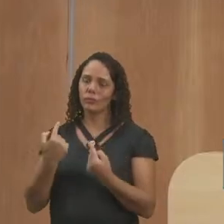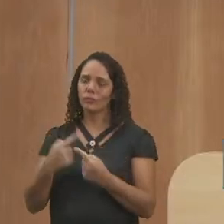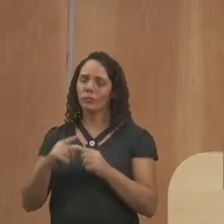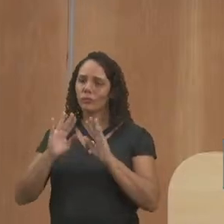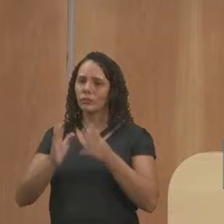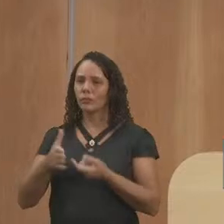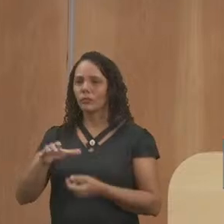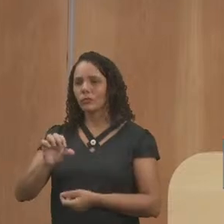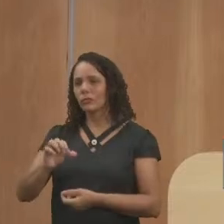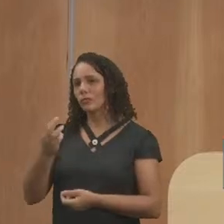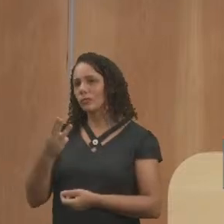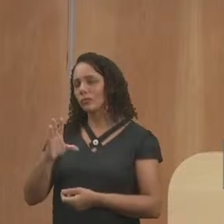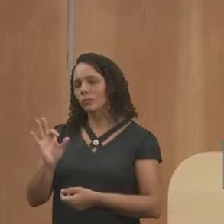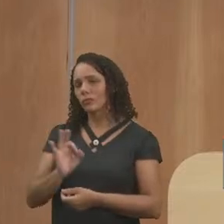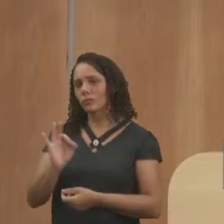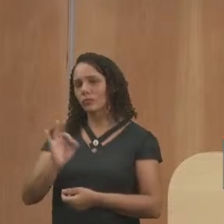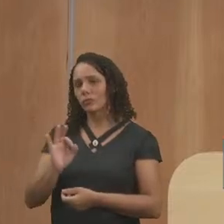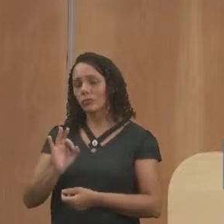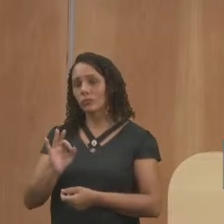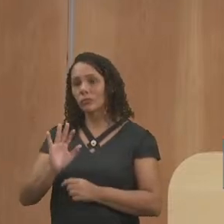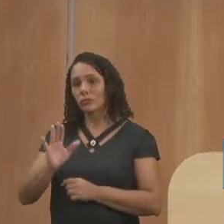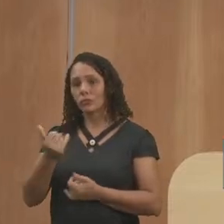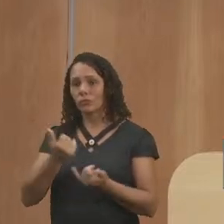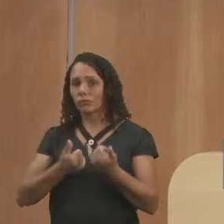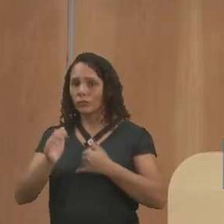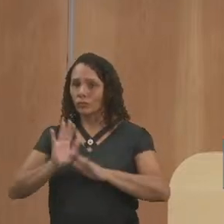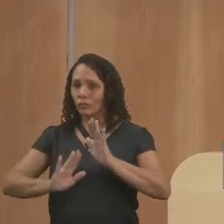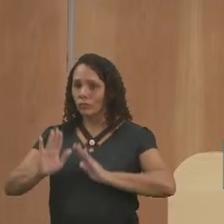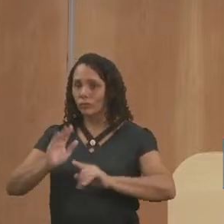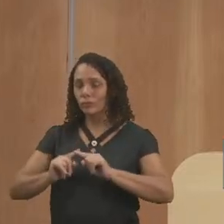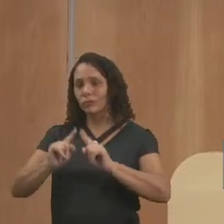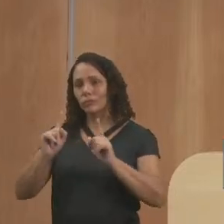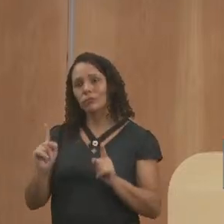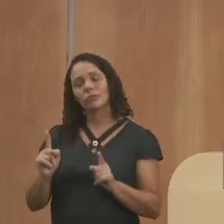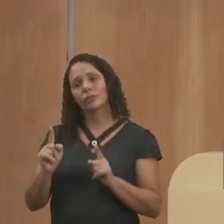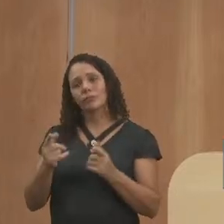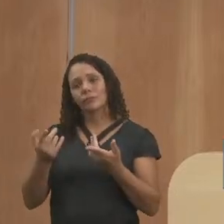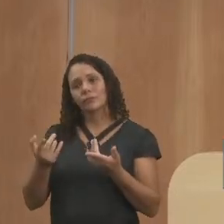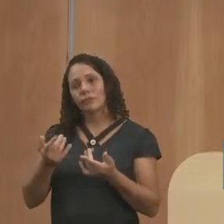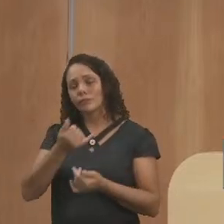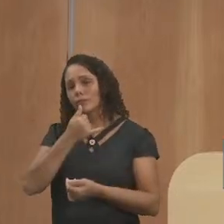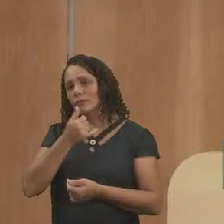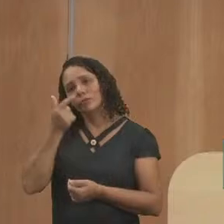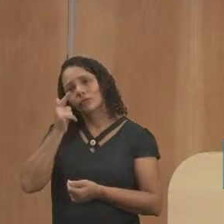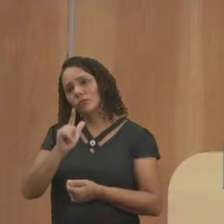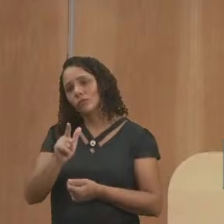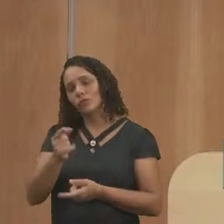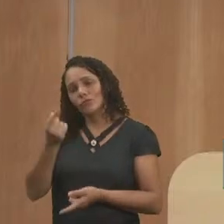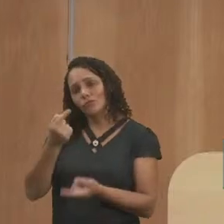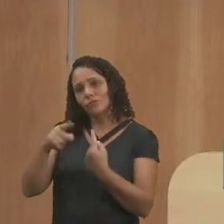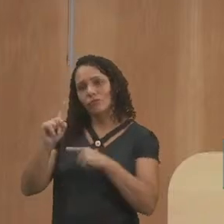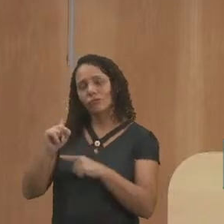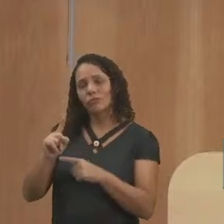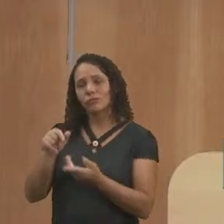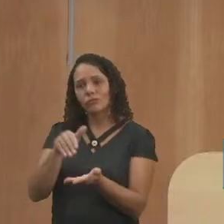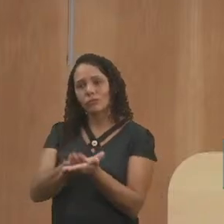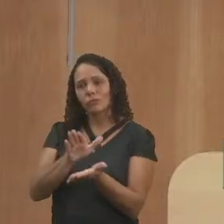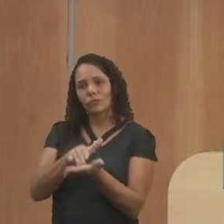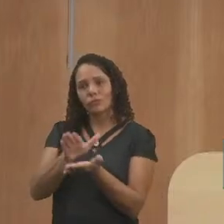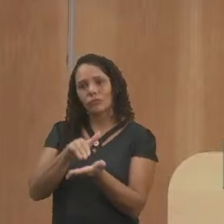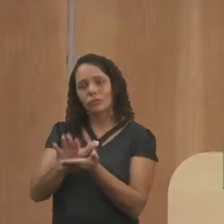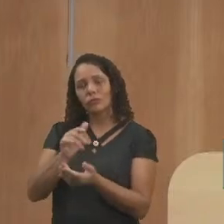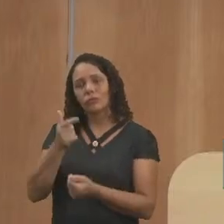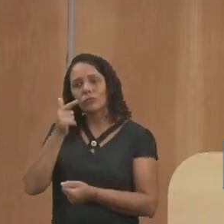93%. Recebemos alerta, mas infelizmente a receita não recuperou e os gastos continuaram seguindo